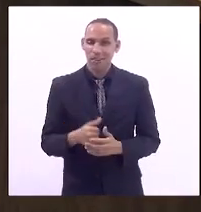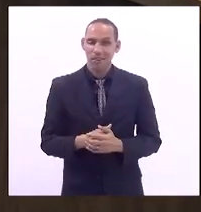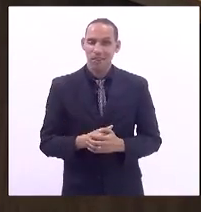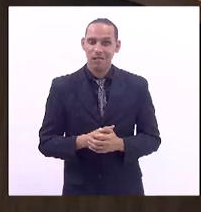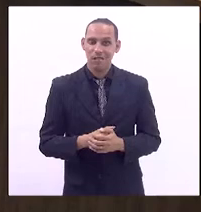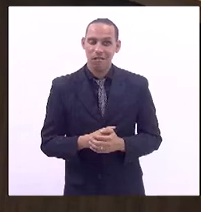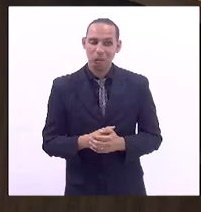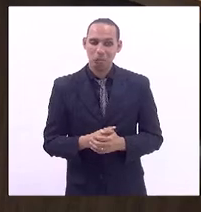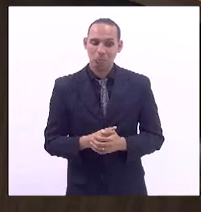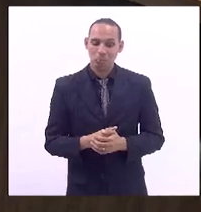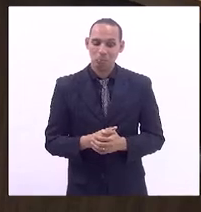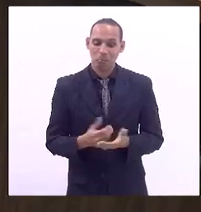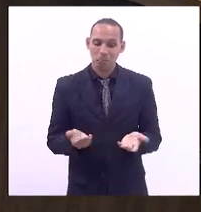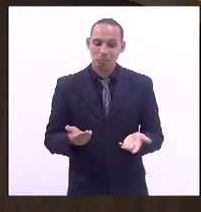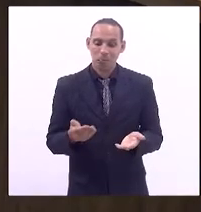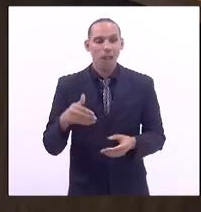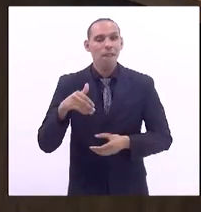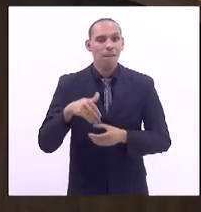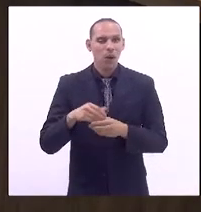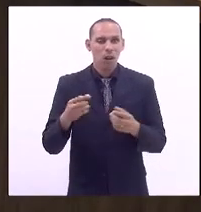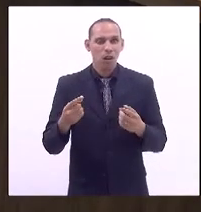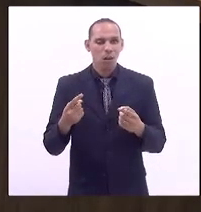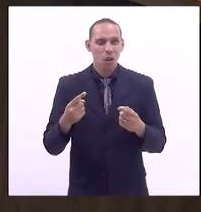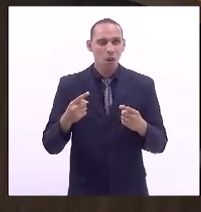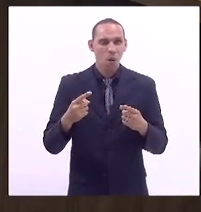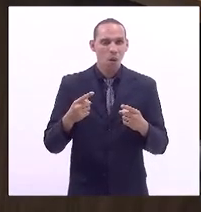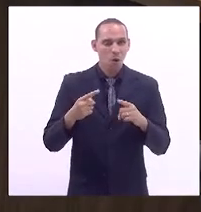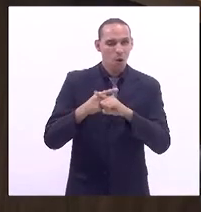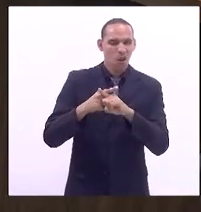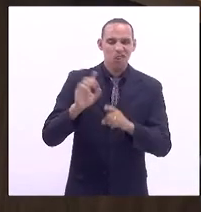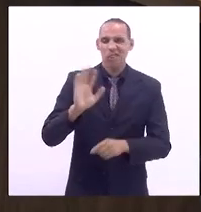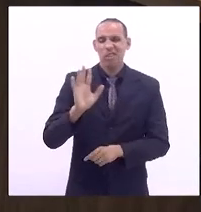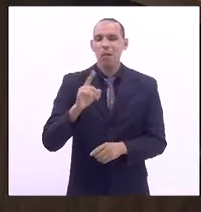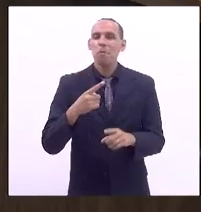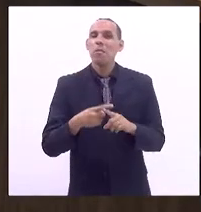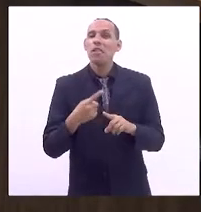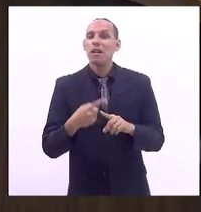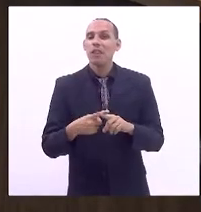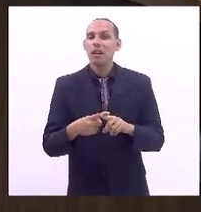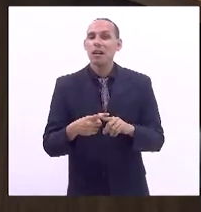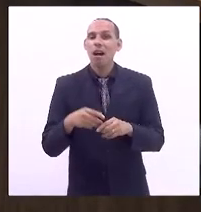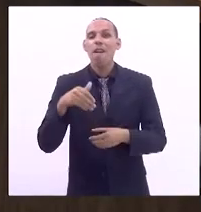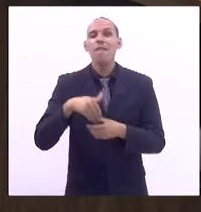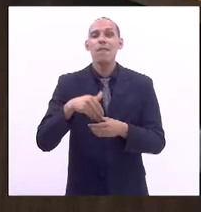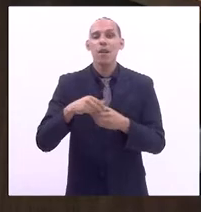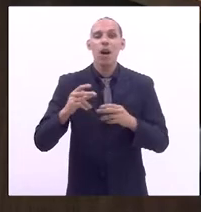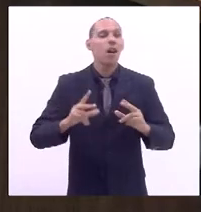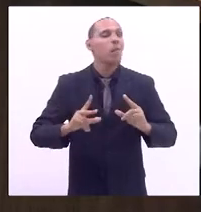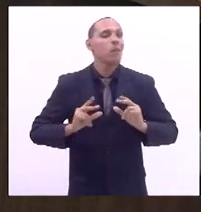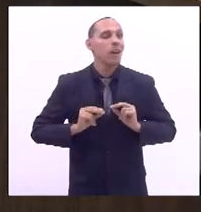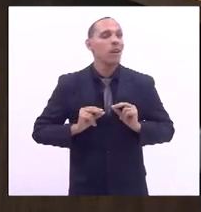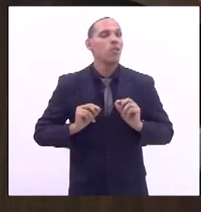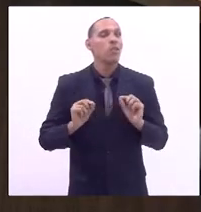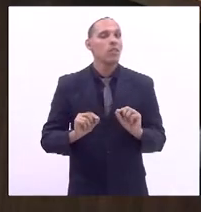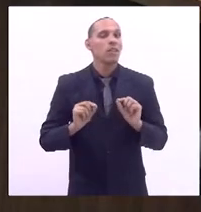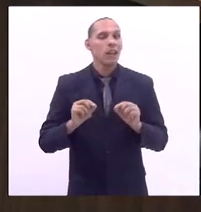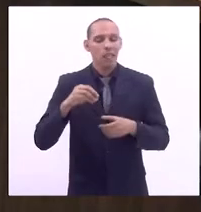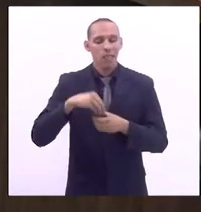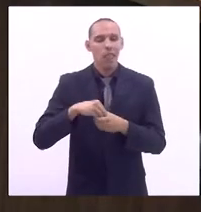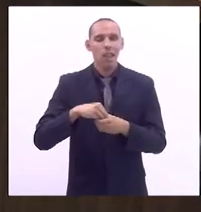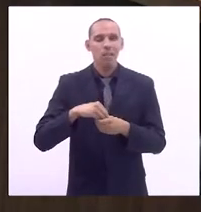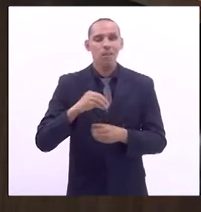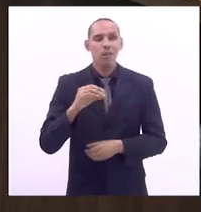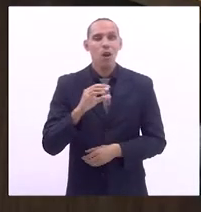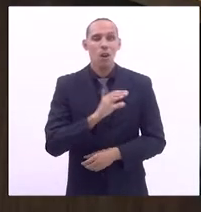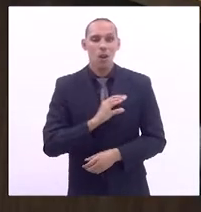e não dando voto de ver gente porque vou a fazer esse Voto no mérito na comissão